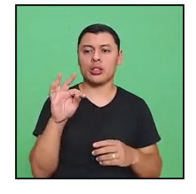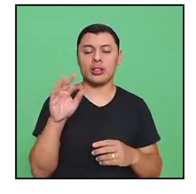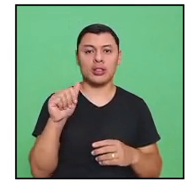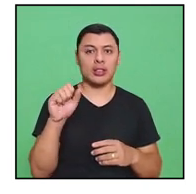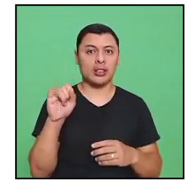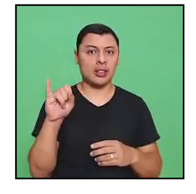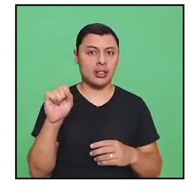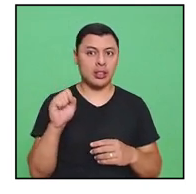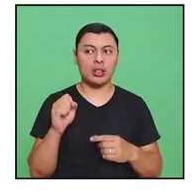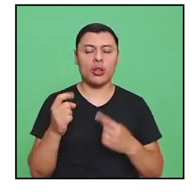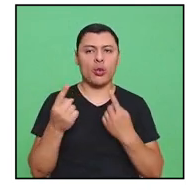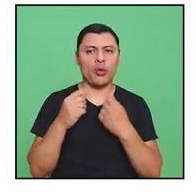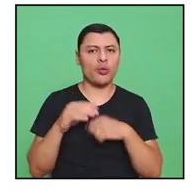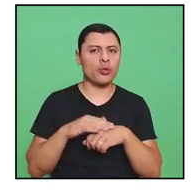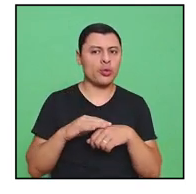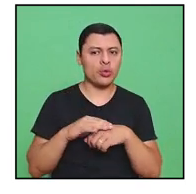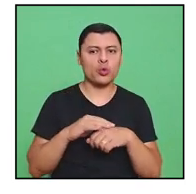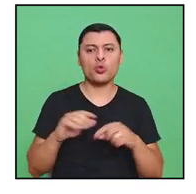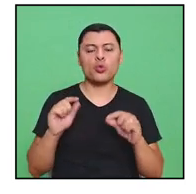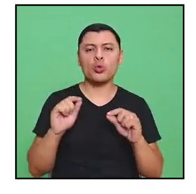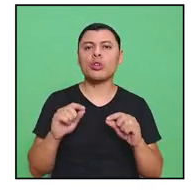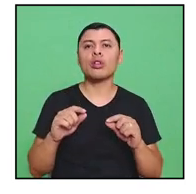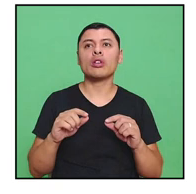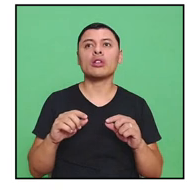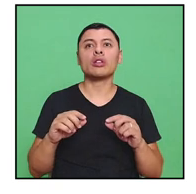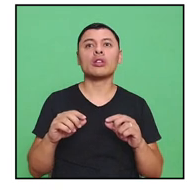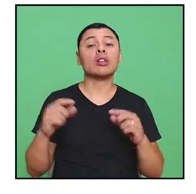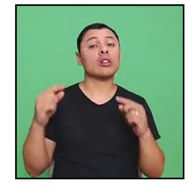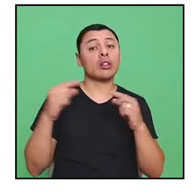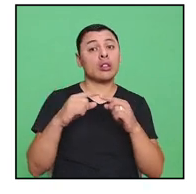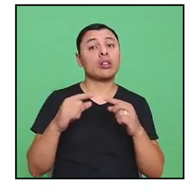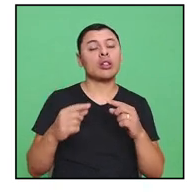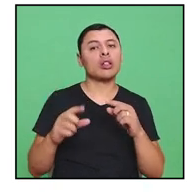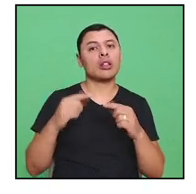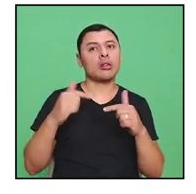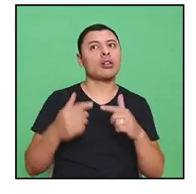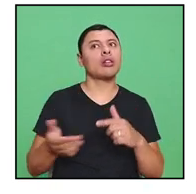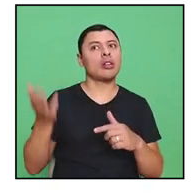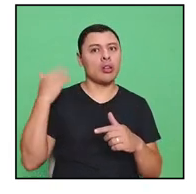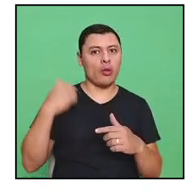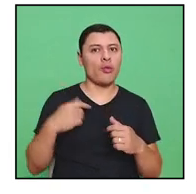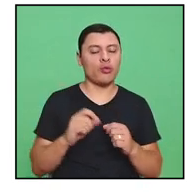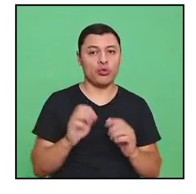que em relação a trabalhos anteriores que eu já tinha feito,